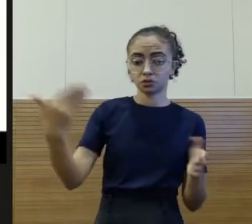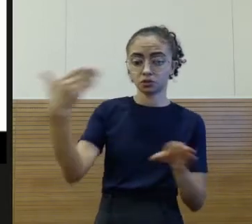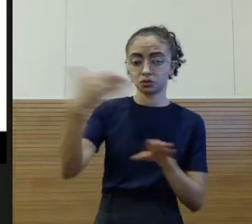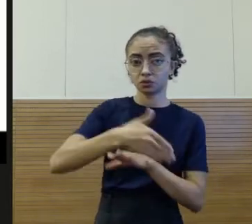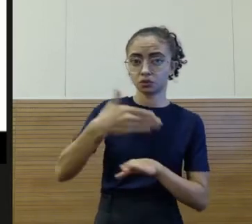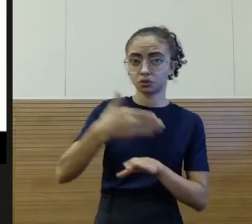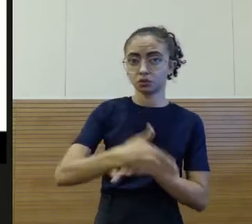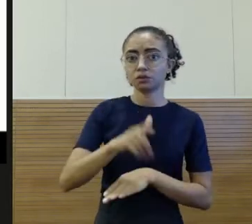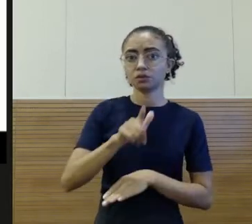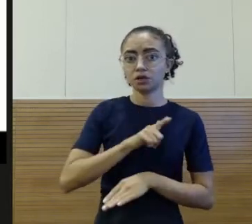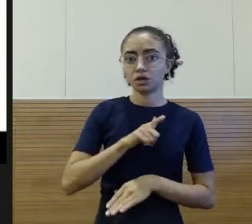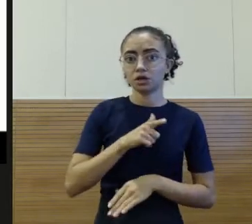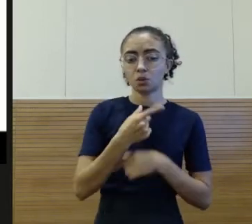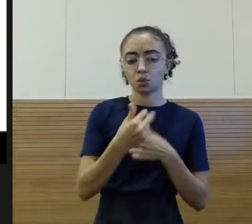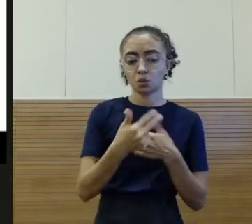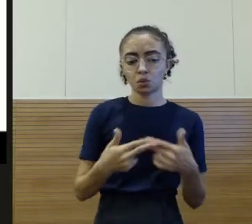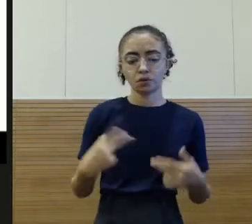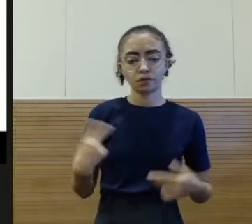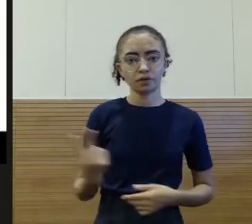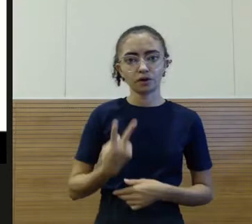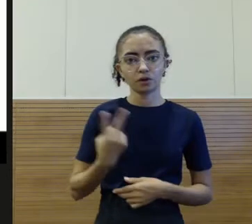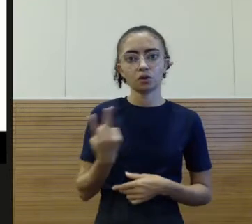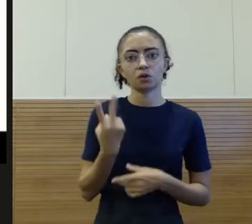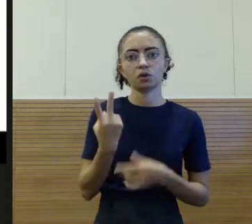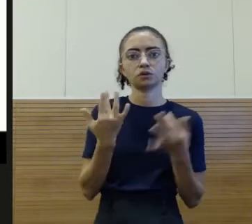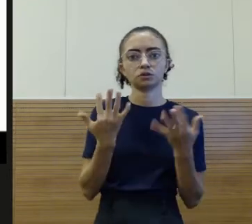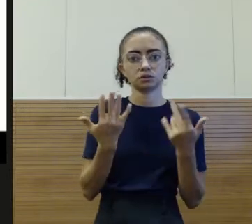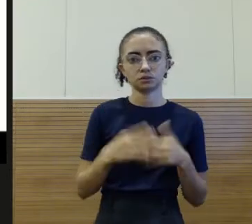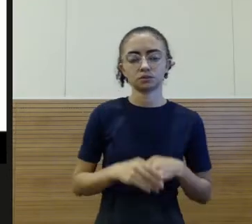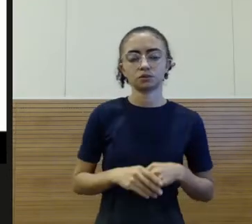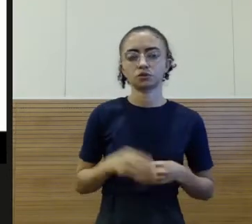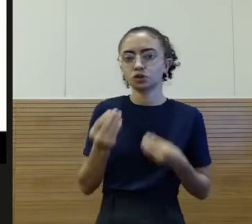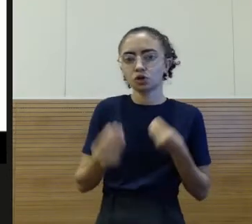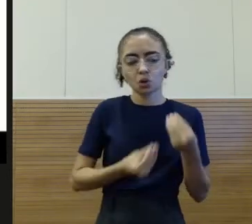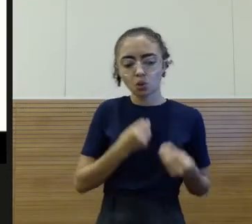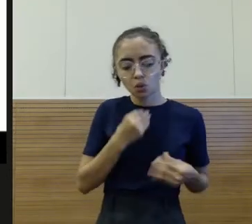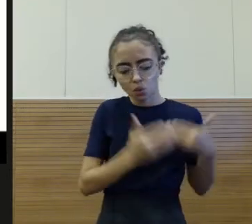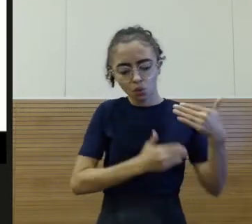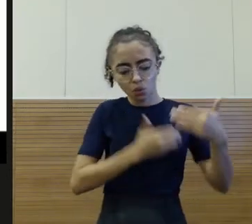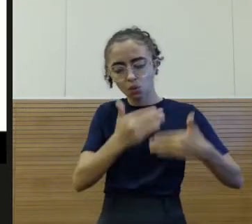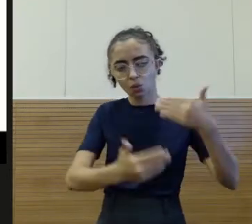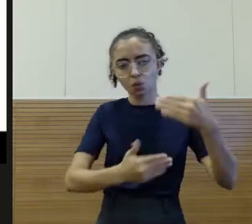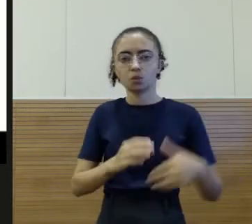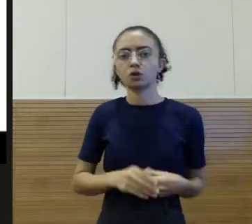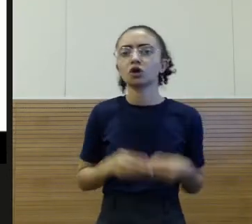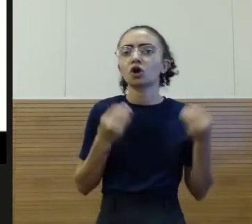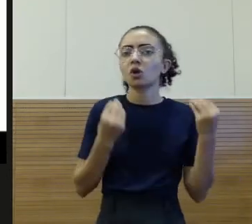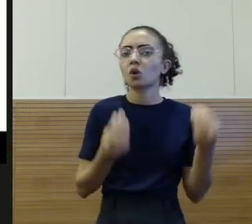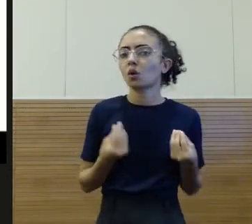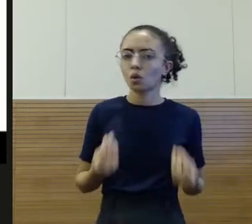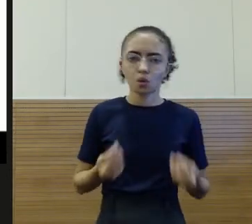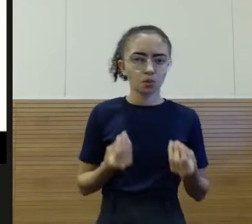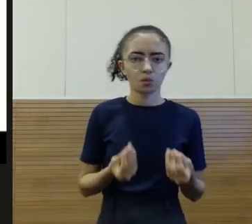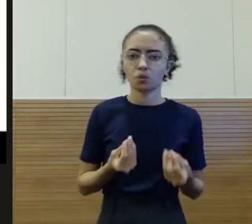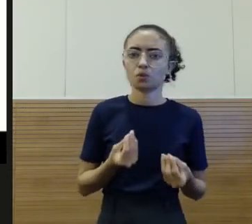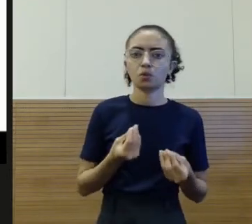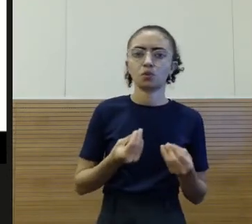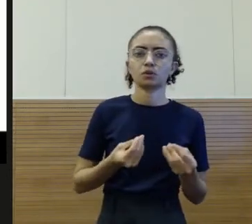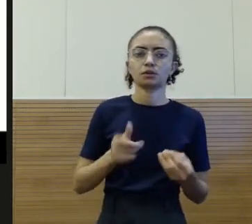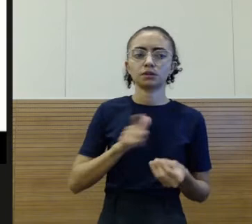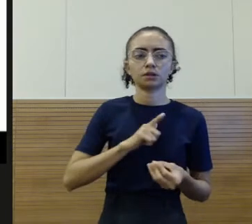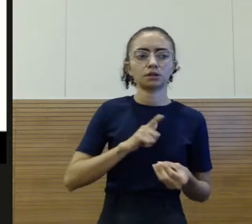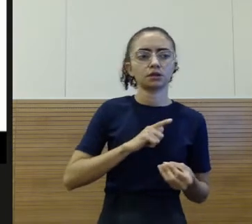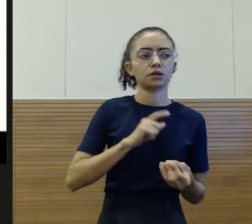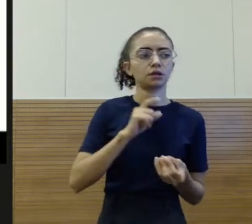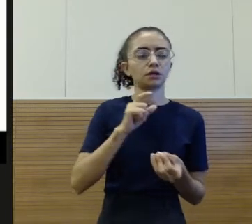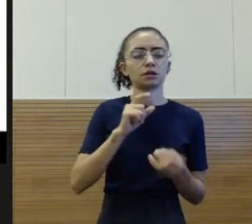grande tesouro nas suas mãos porque lideram esses processos. E como fazemos para abordar e ter os insumos para que esse tipo